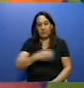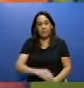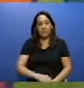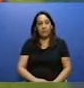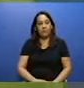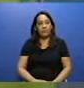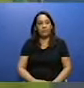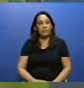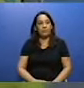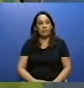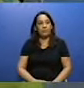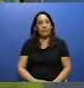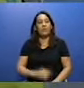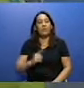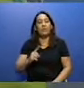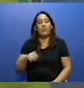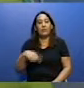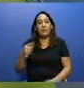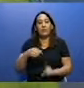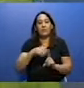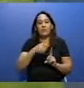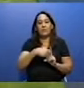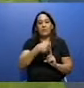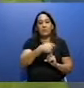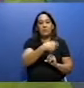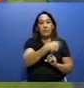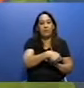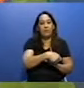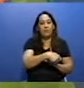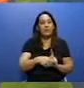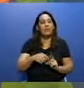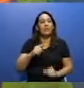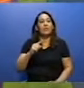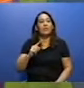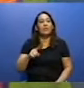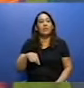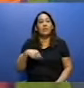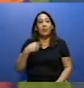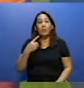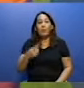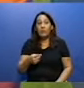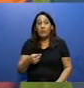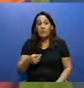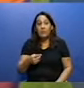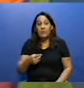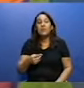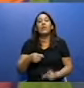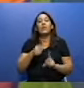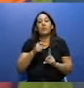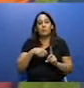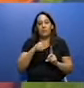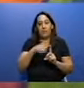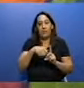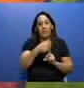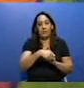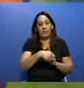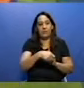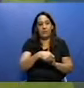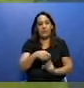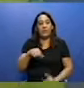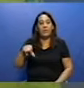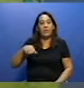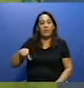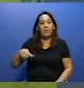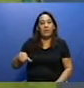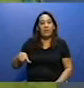da maçã, quem vem? Banana. Então, a minha oitava será banana. A minha